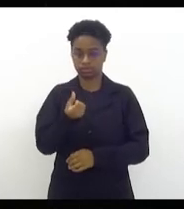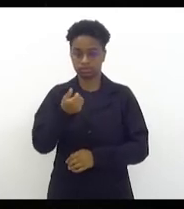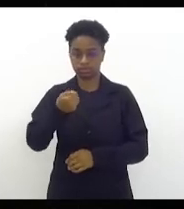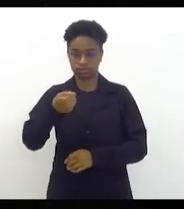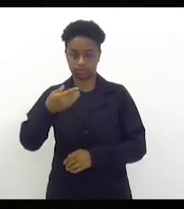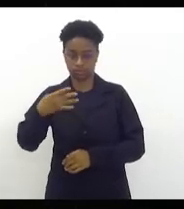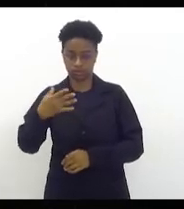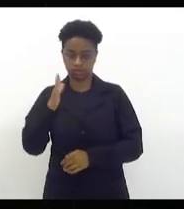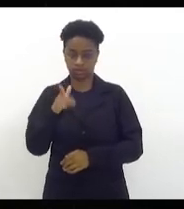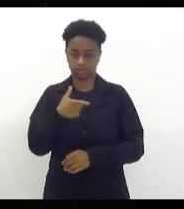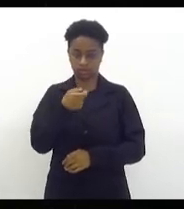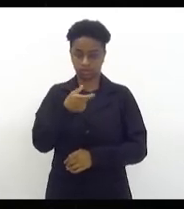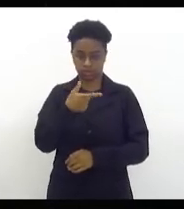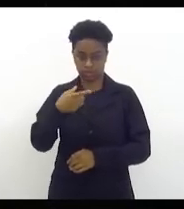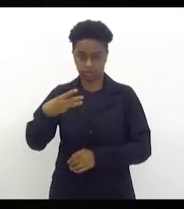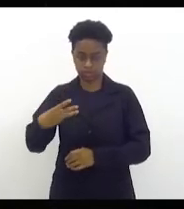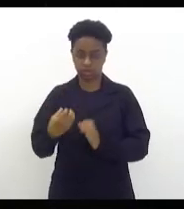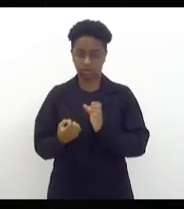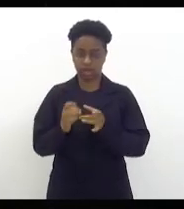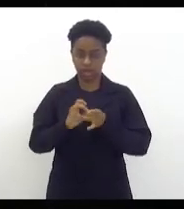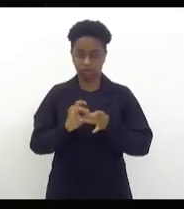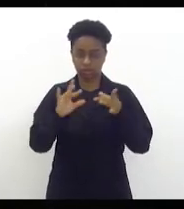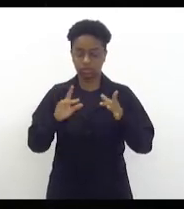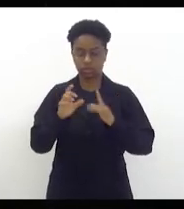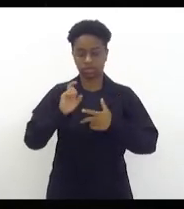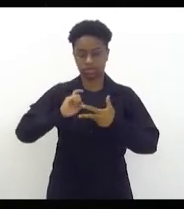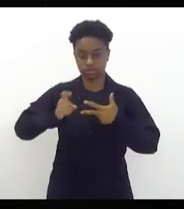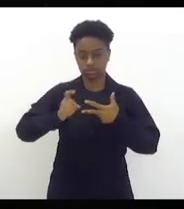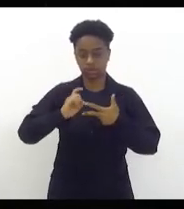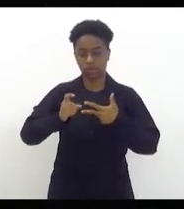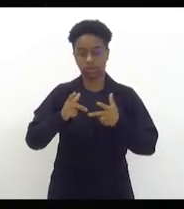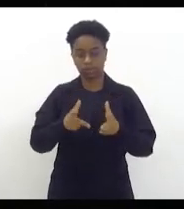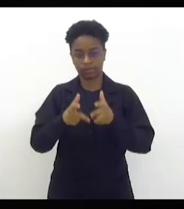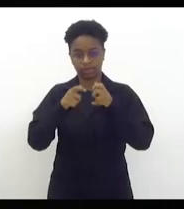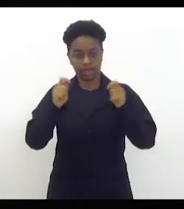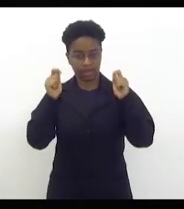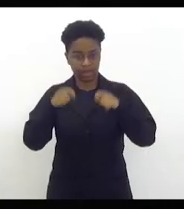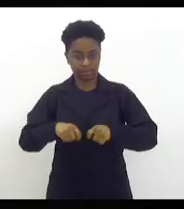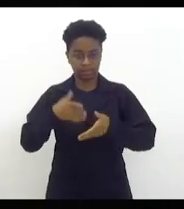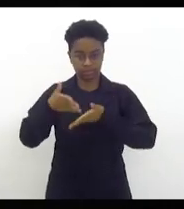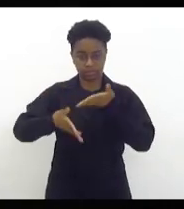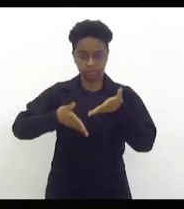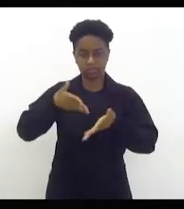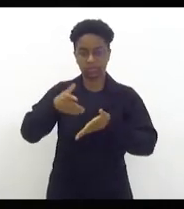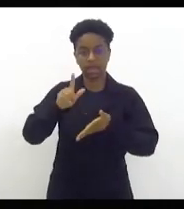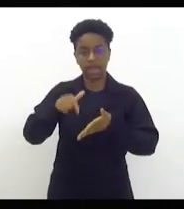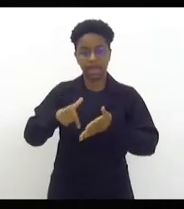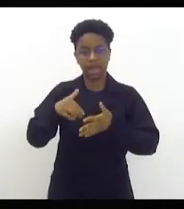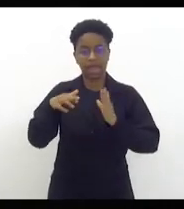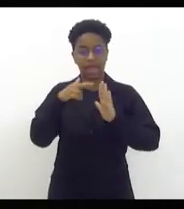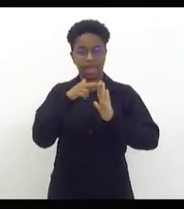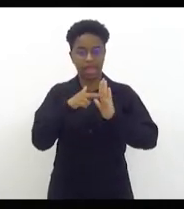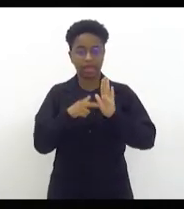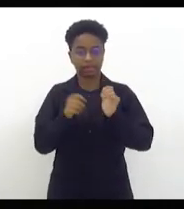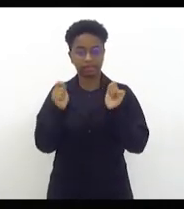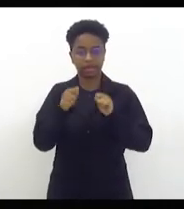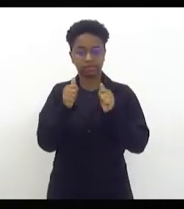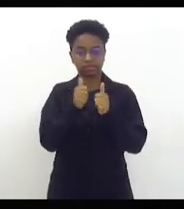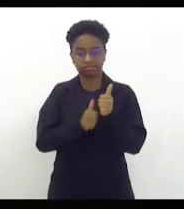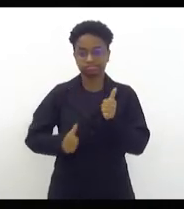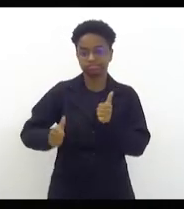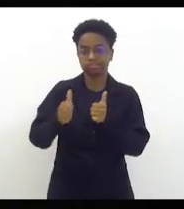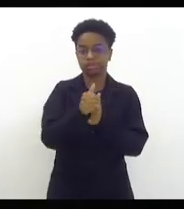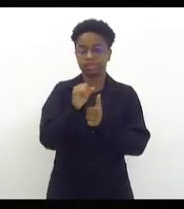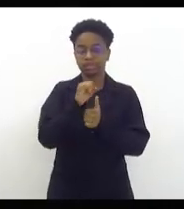1674/2023, que autoriza o Poder Executivo a considerar a capacitação em língua brasileira de sinais como critério de desempate